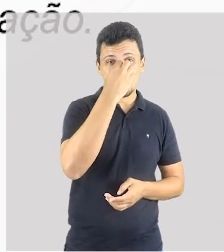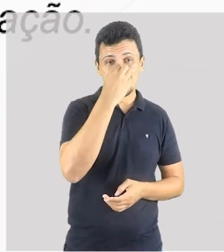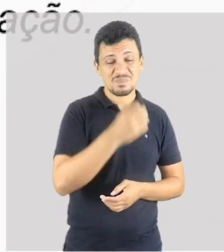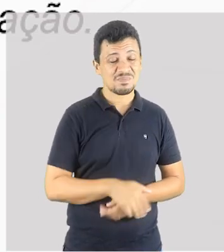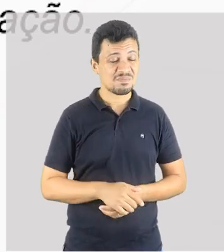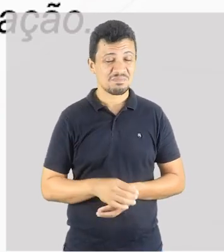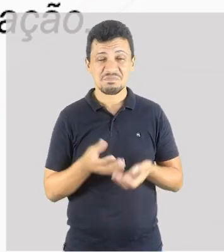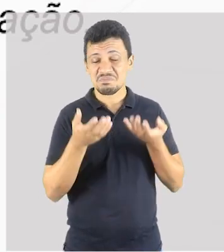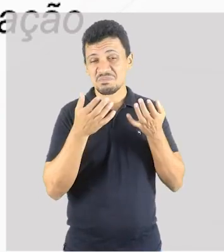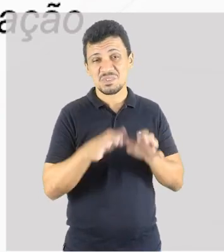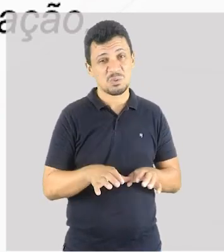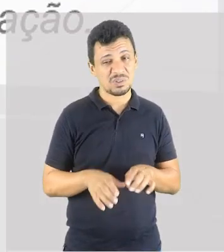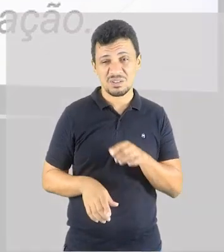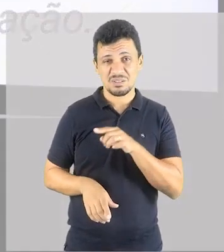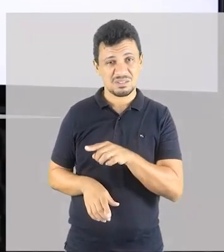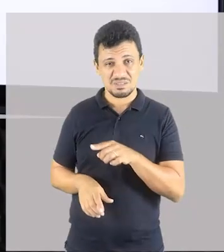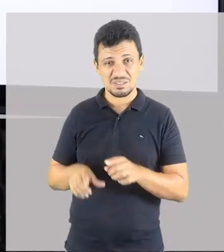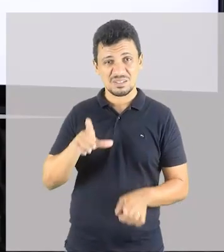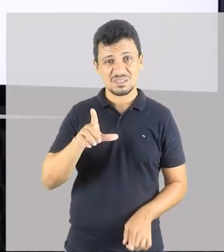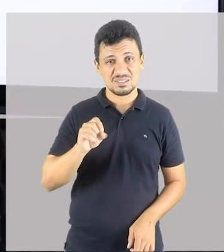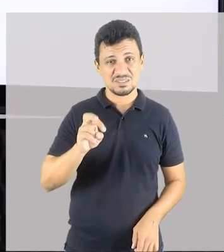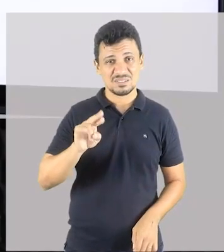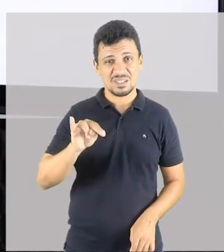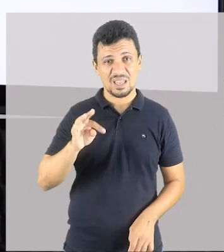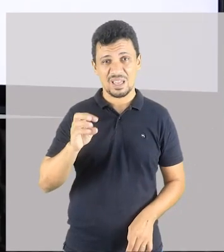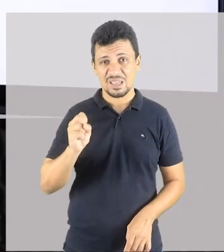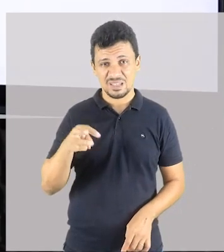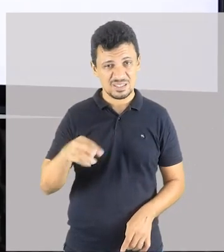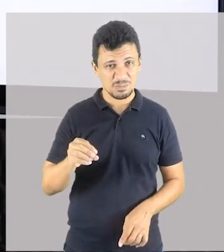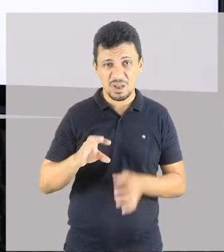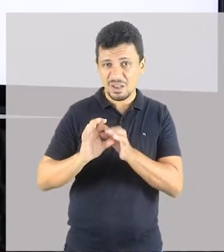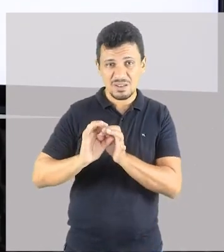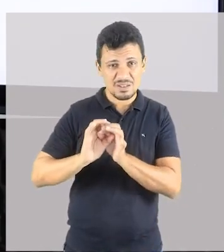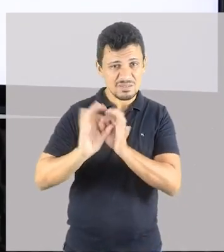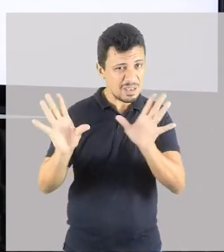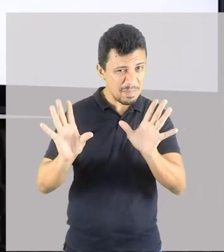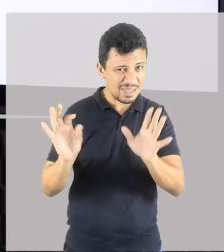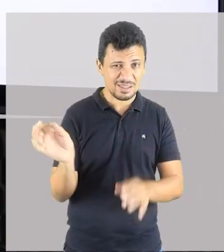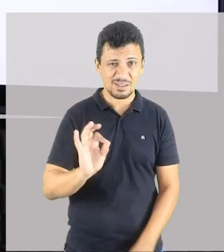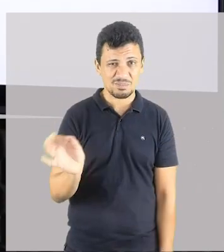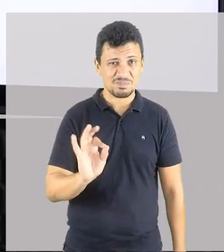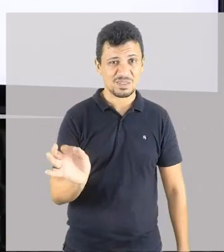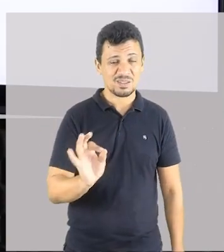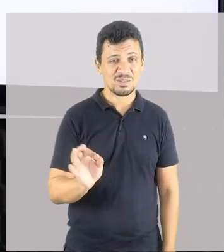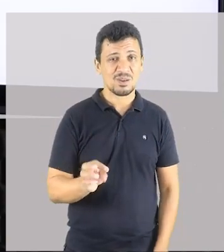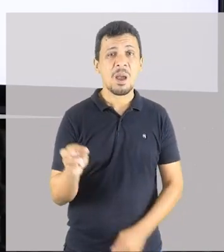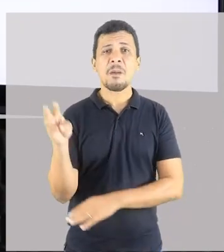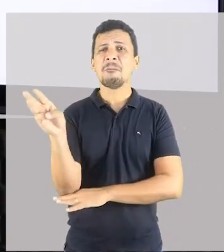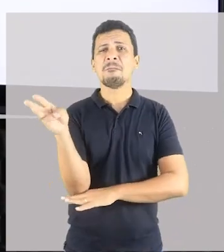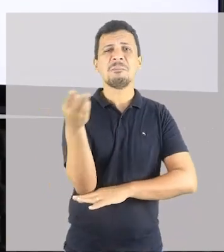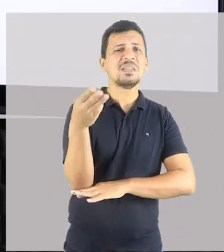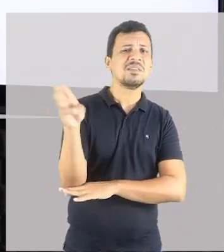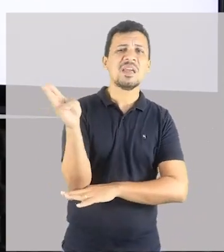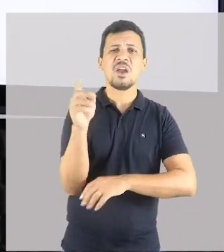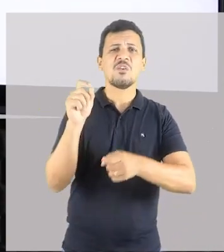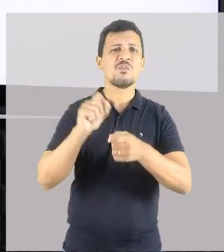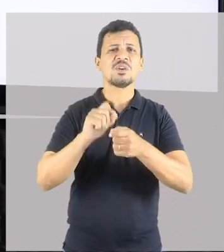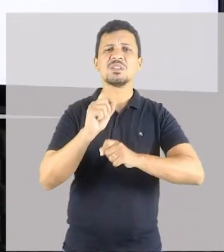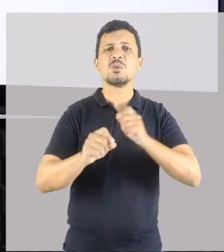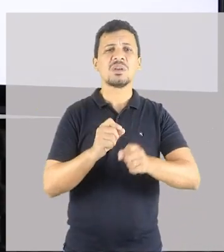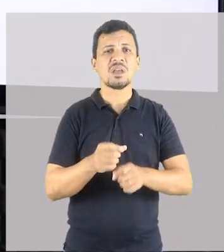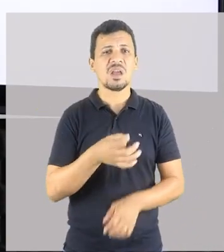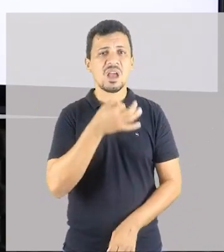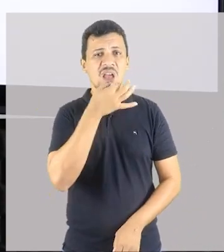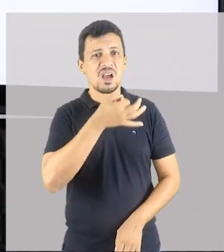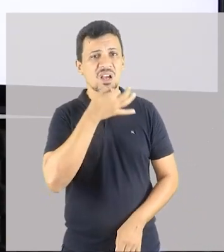mais saber do lirismo que não é libertação. Então, o que Manuel Bandeira está fazendo aqui? Ele está fazendo uma